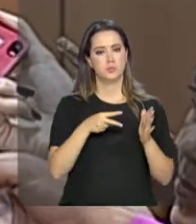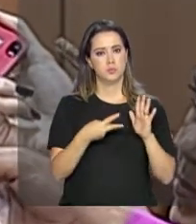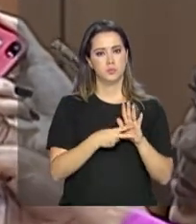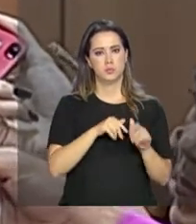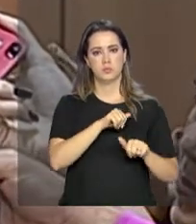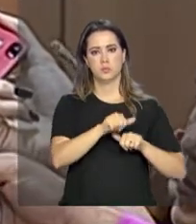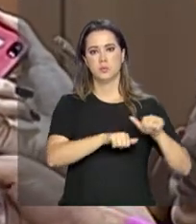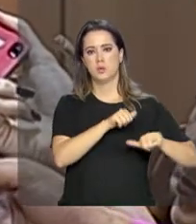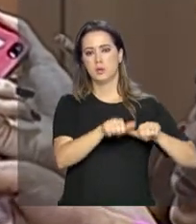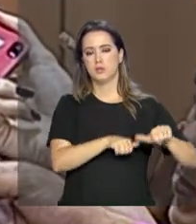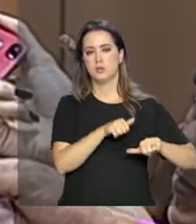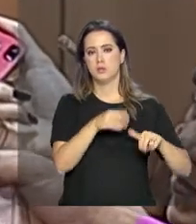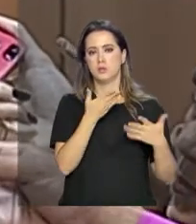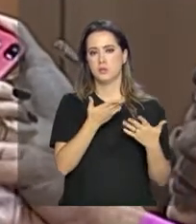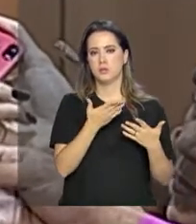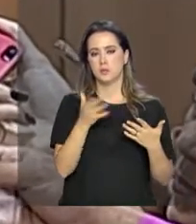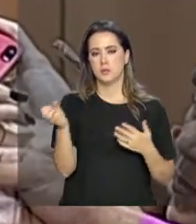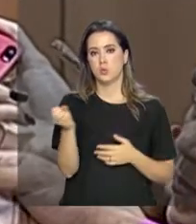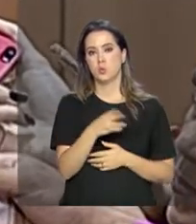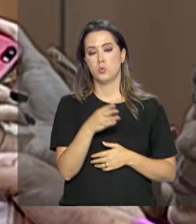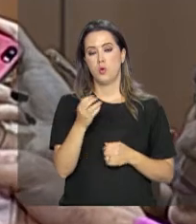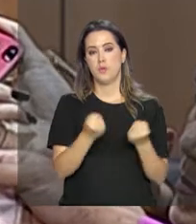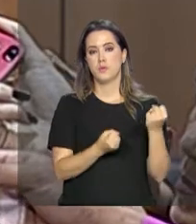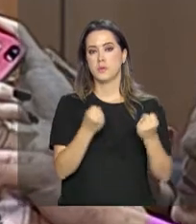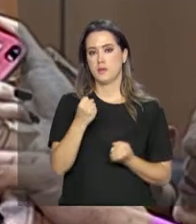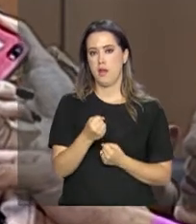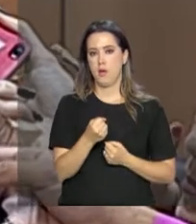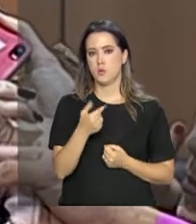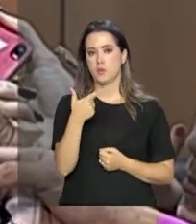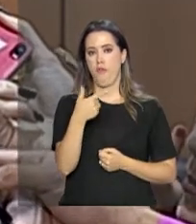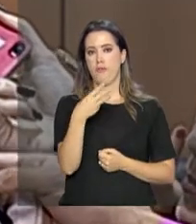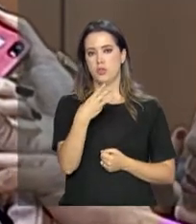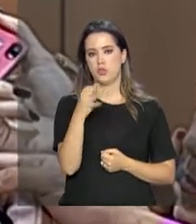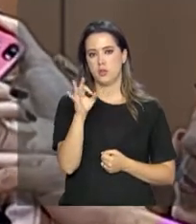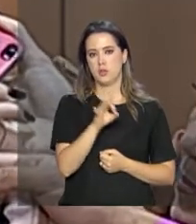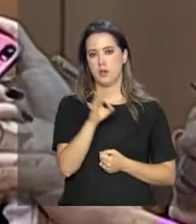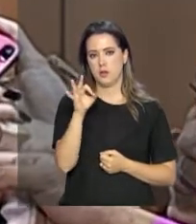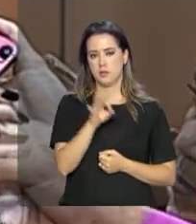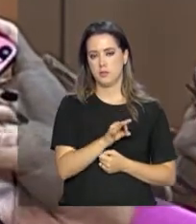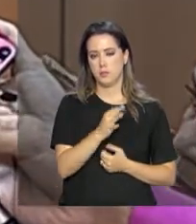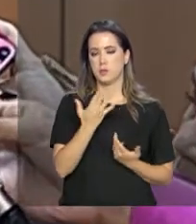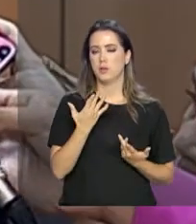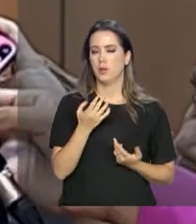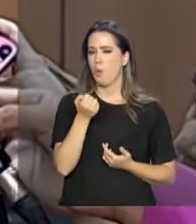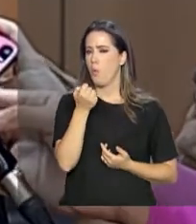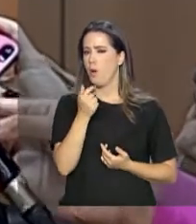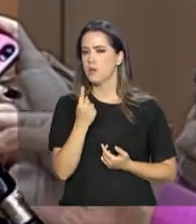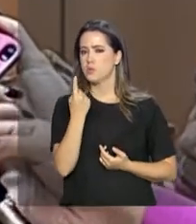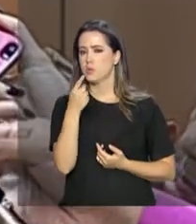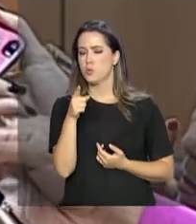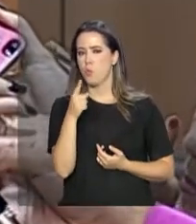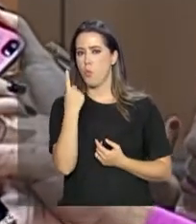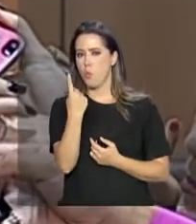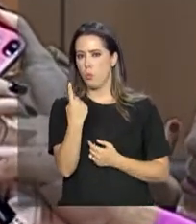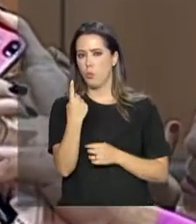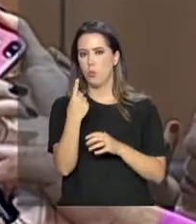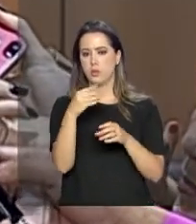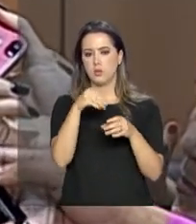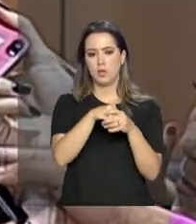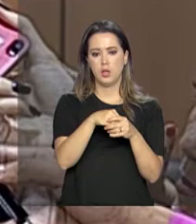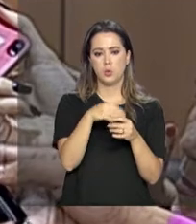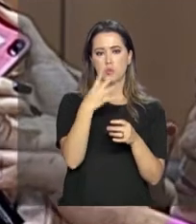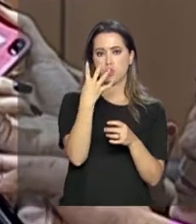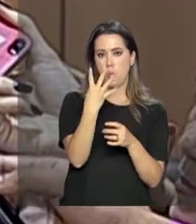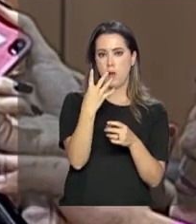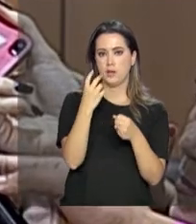renovação de aproximadamente 23% quase um em cada quatro veículos das forças